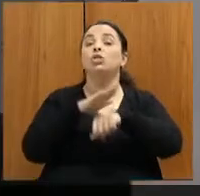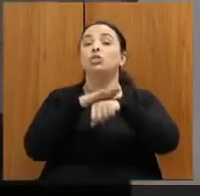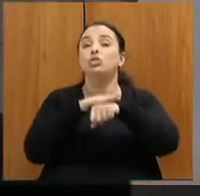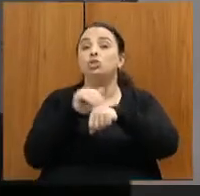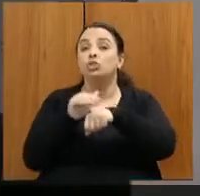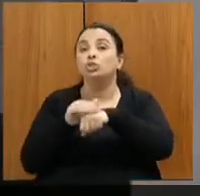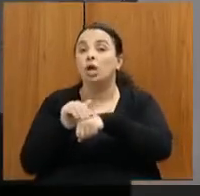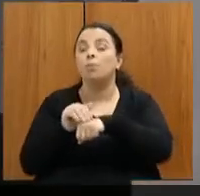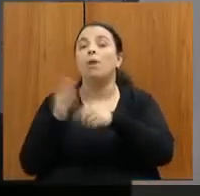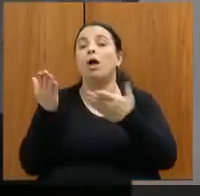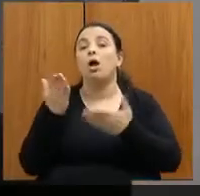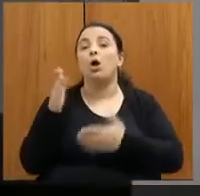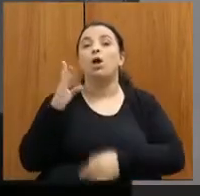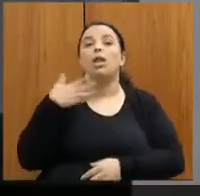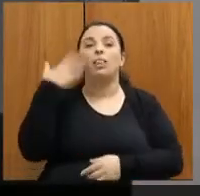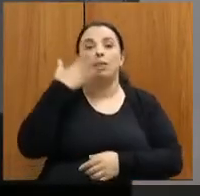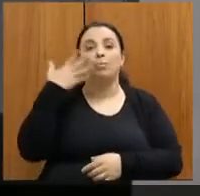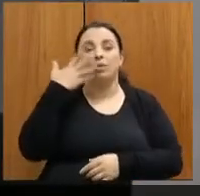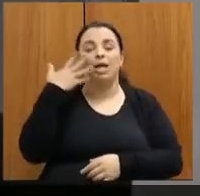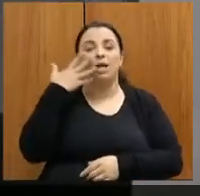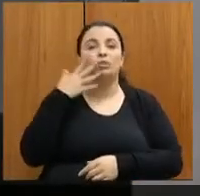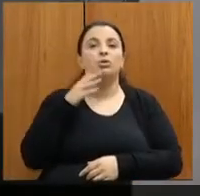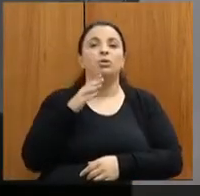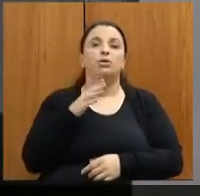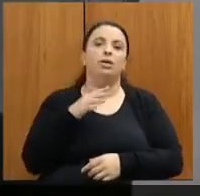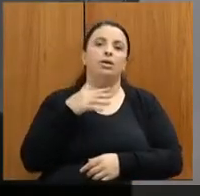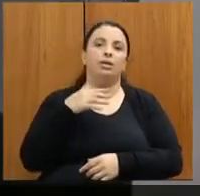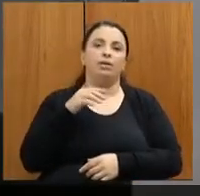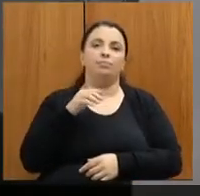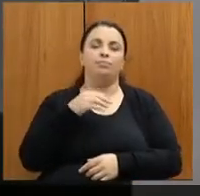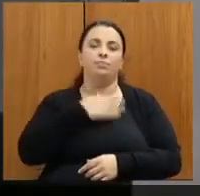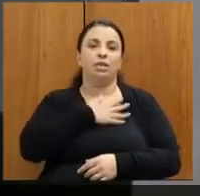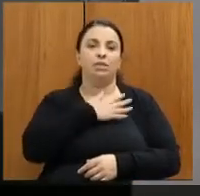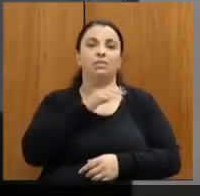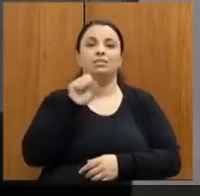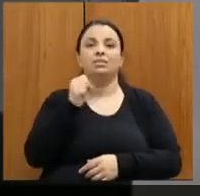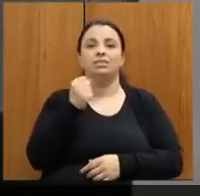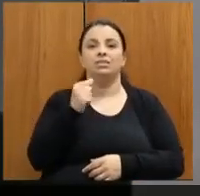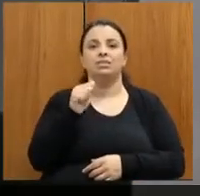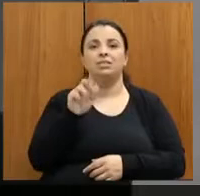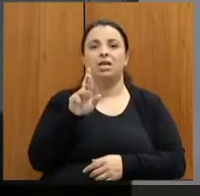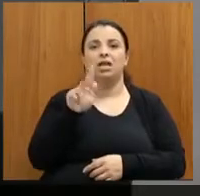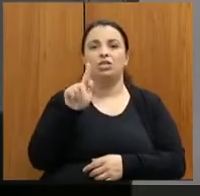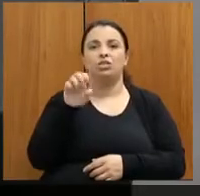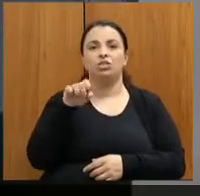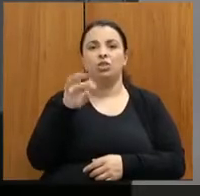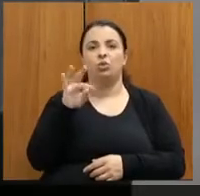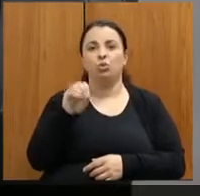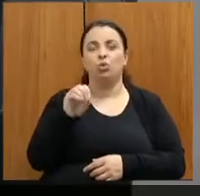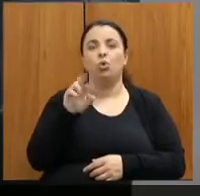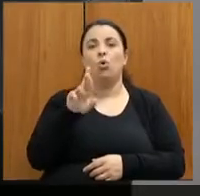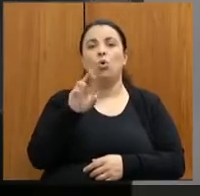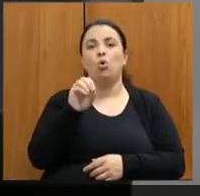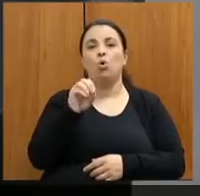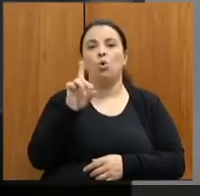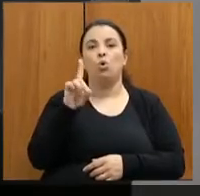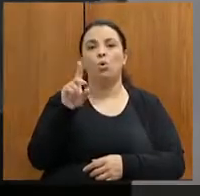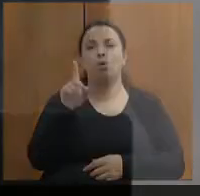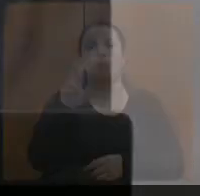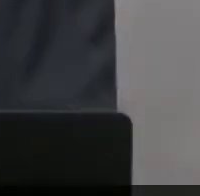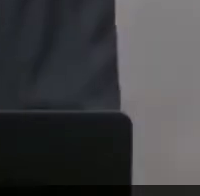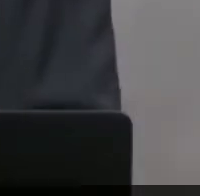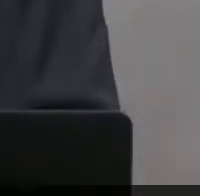chamo o deputado sargento Rodrigues para fazer as suas perguntas coleciona E aí